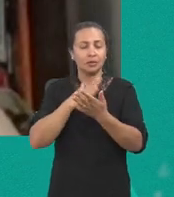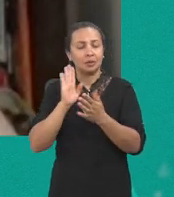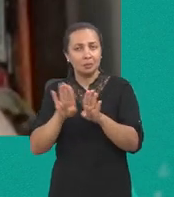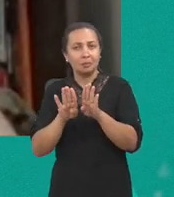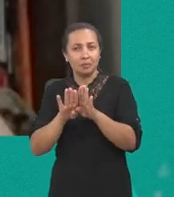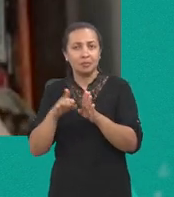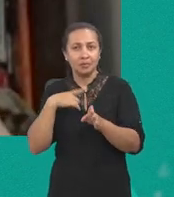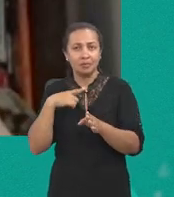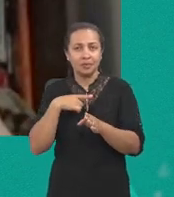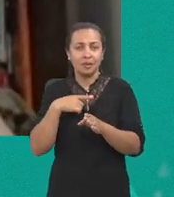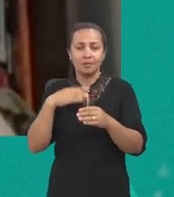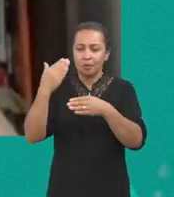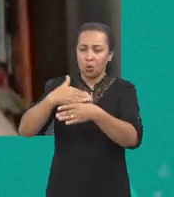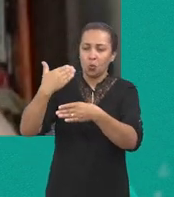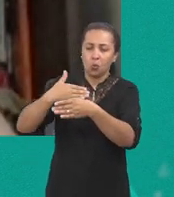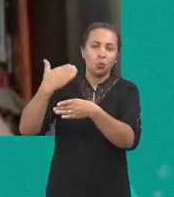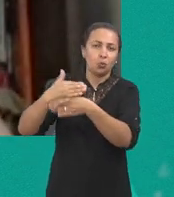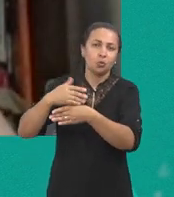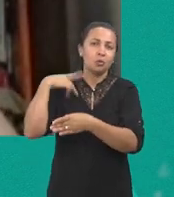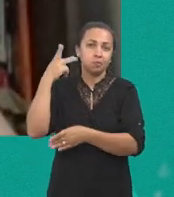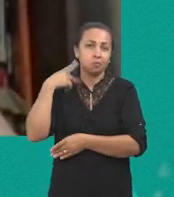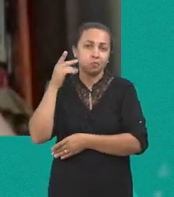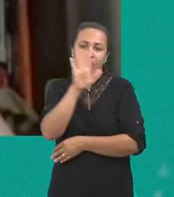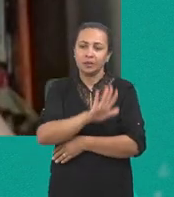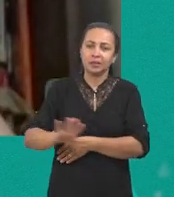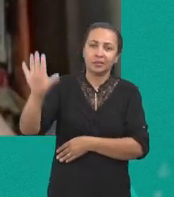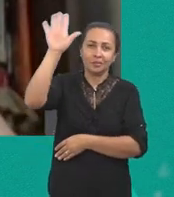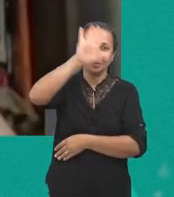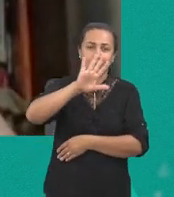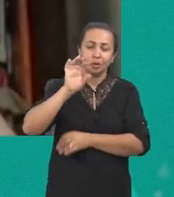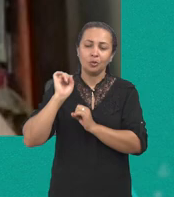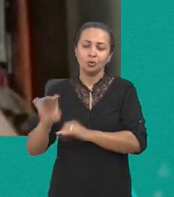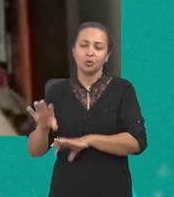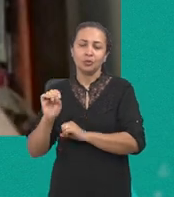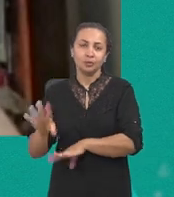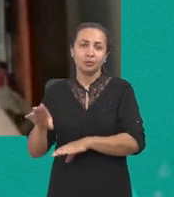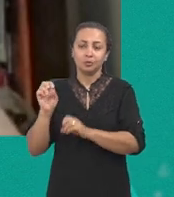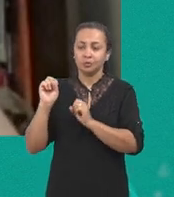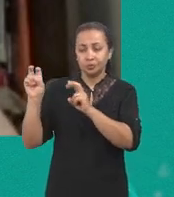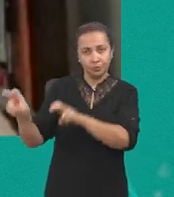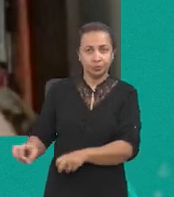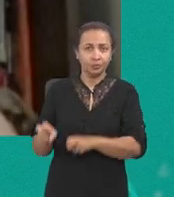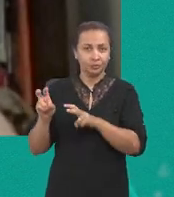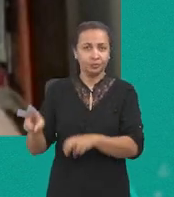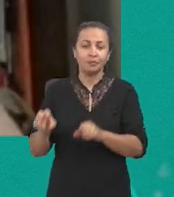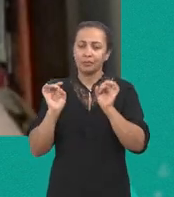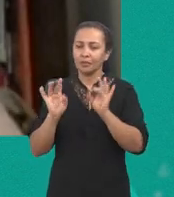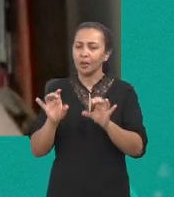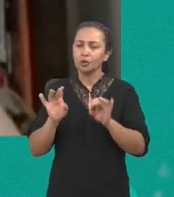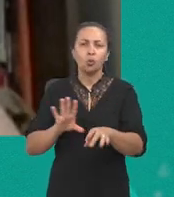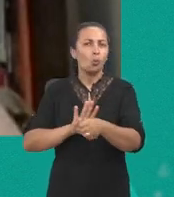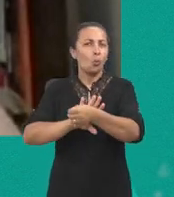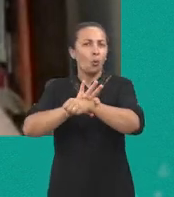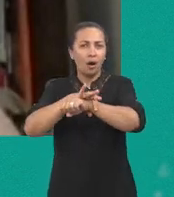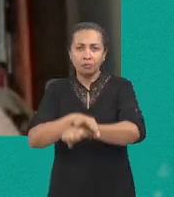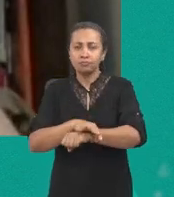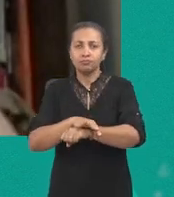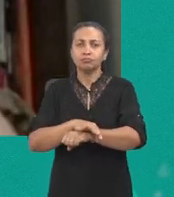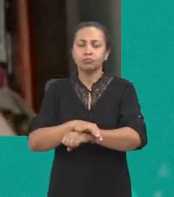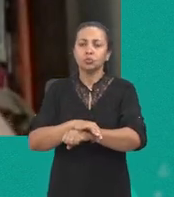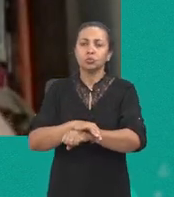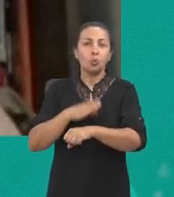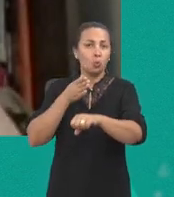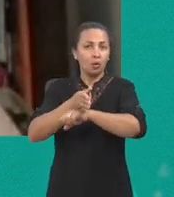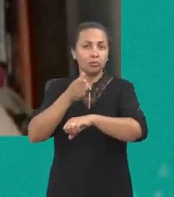culminaram também na construção também de uma política nacional de educação do campo elas permitiram garantir o